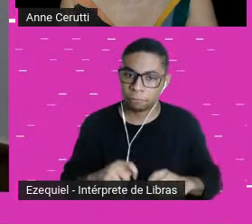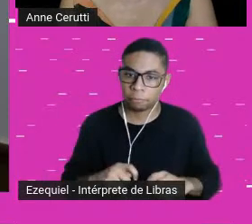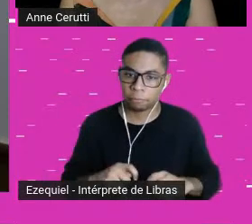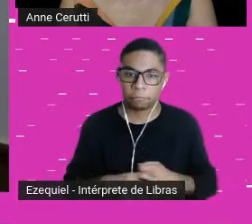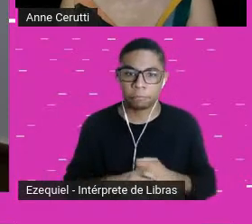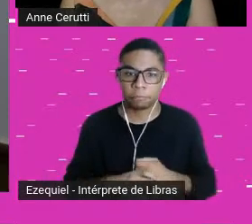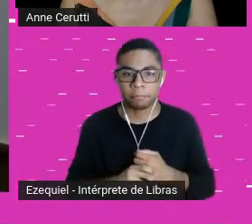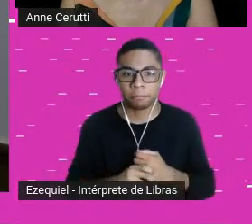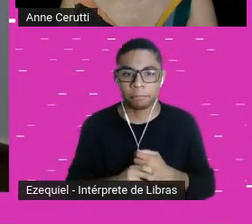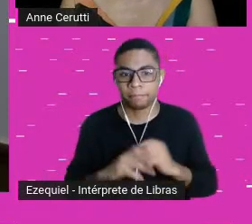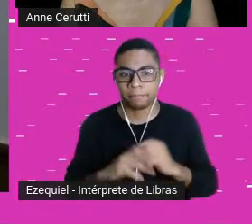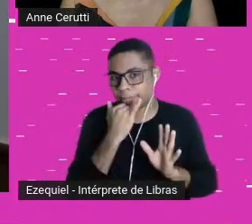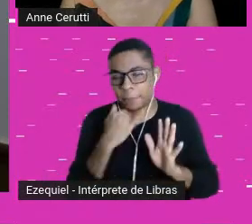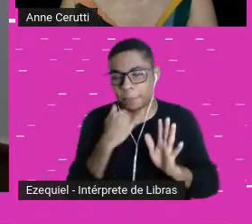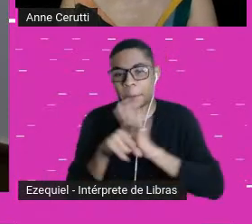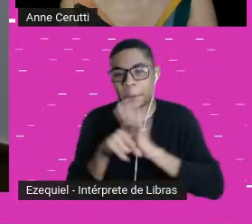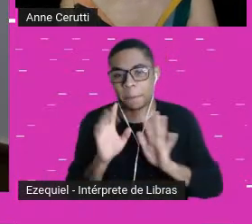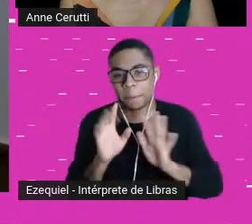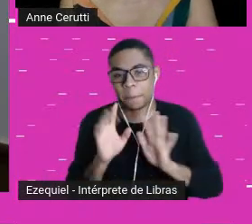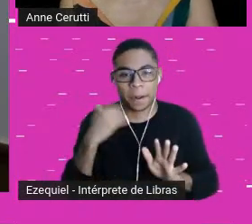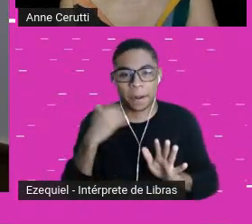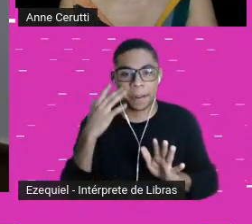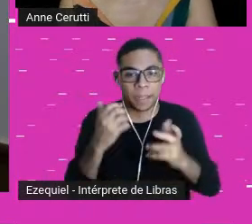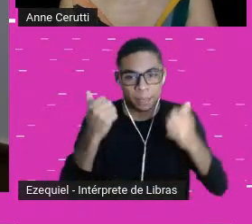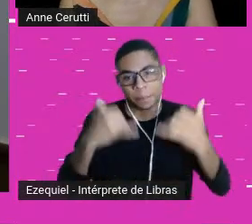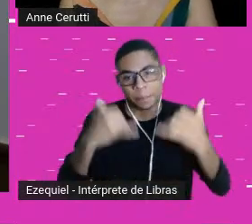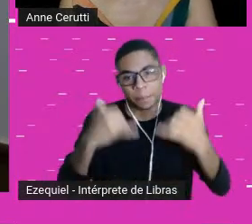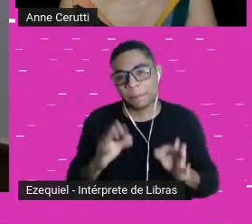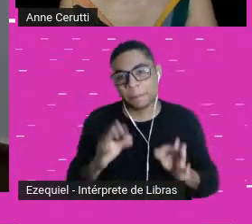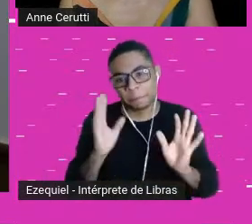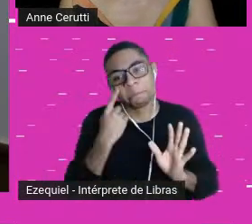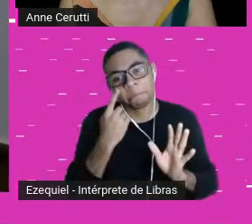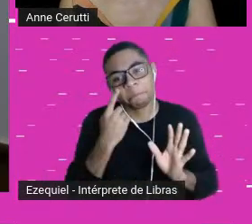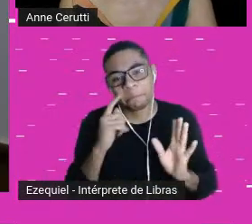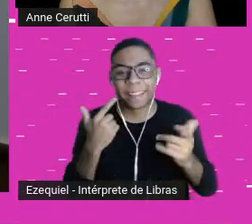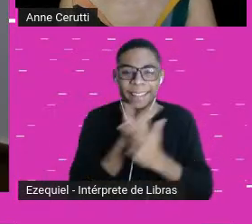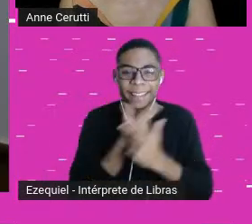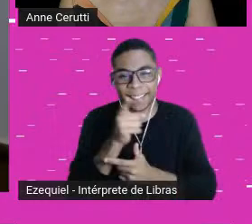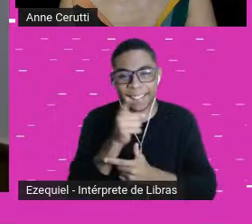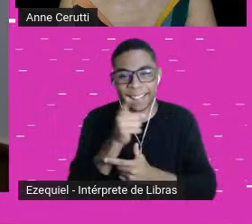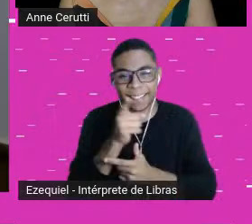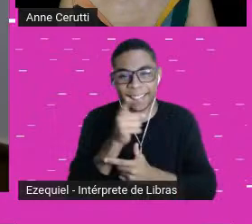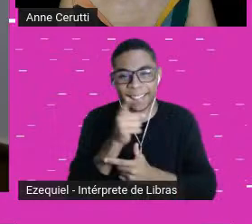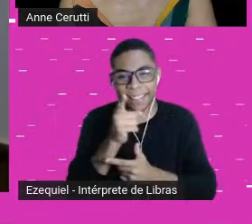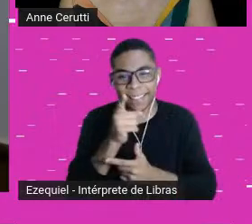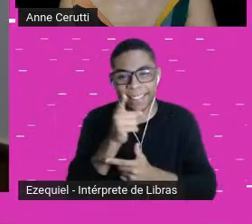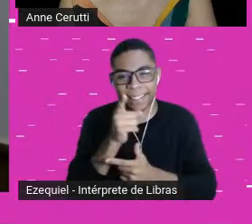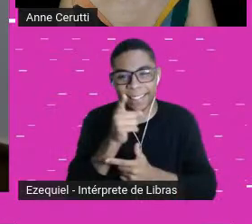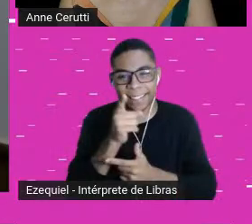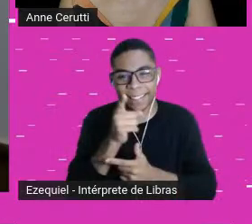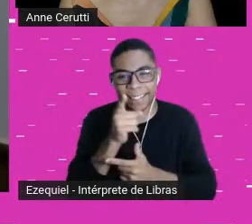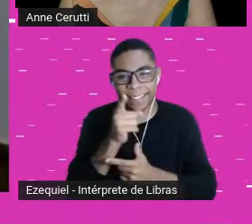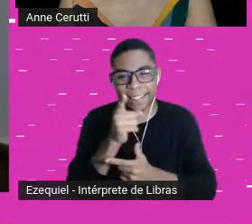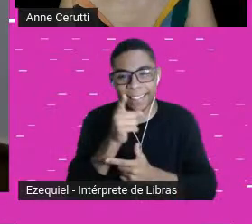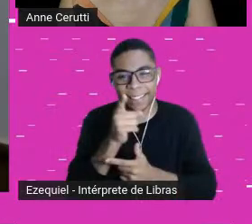não, eu lembro. E que era o final, e era a princesa.